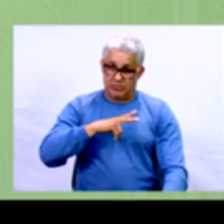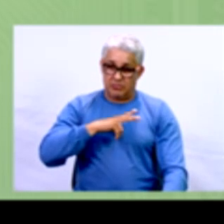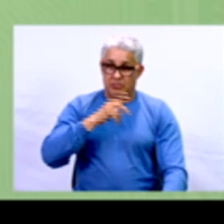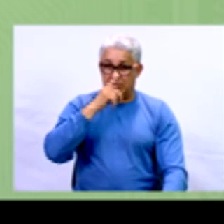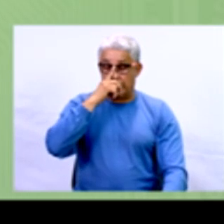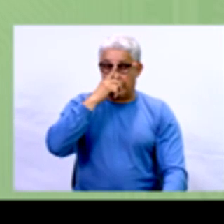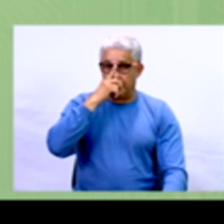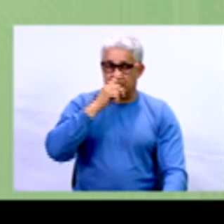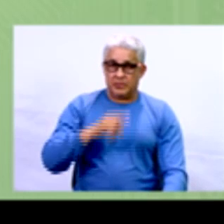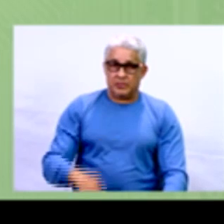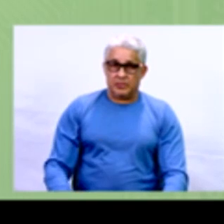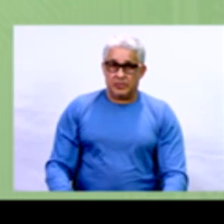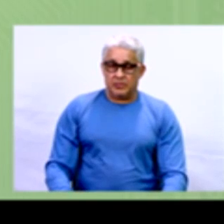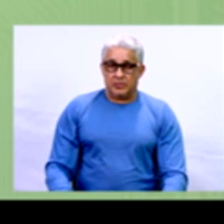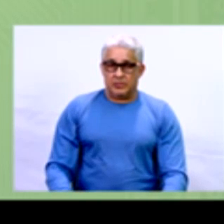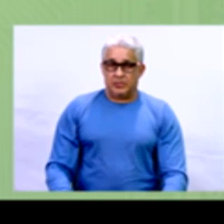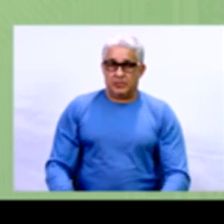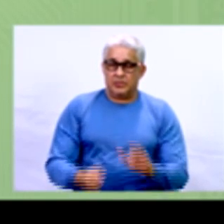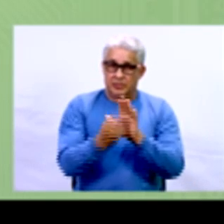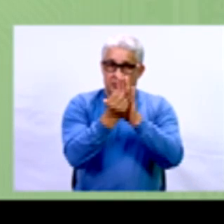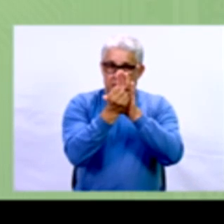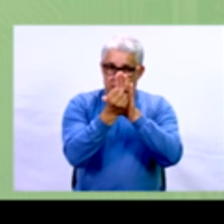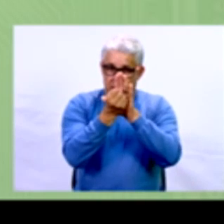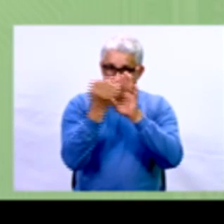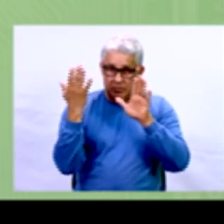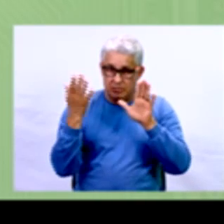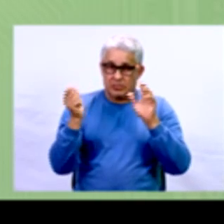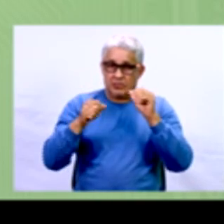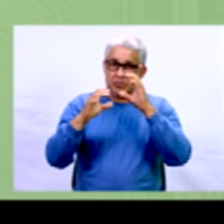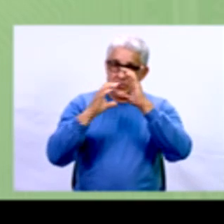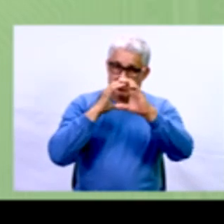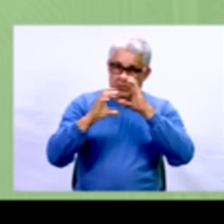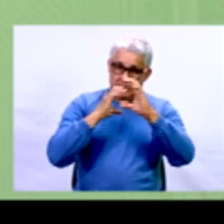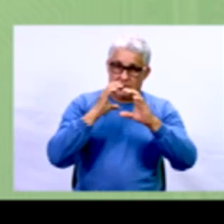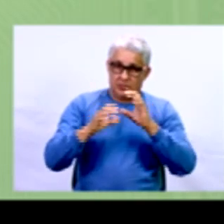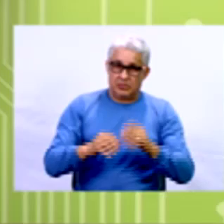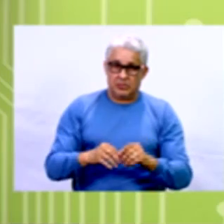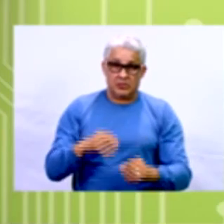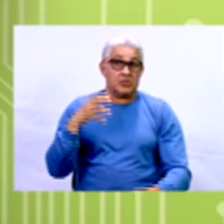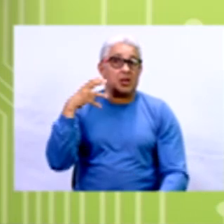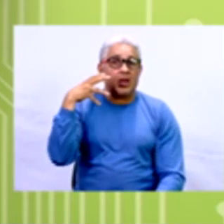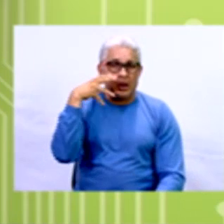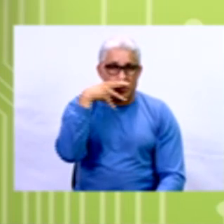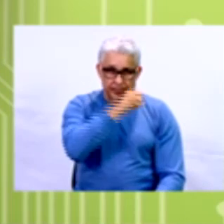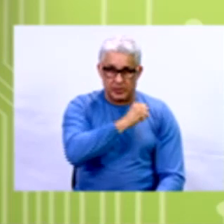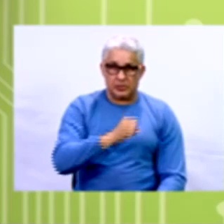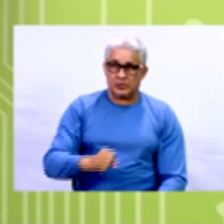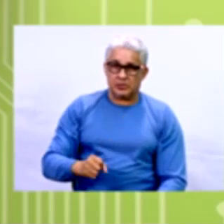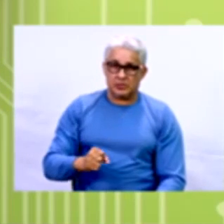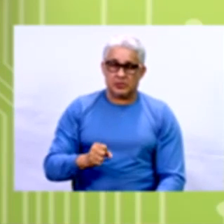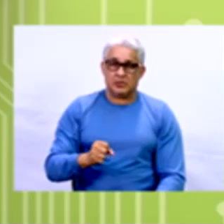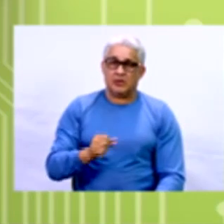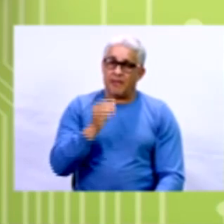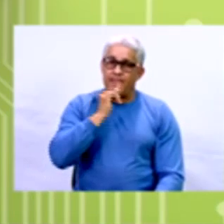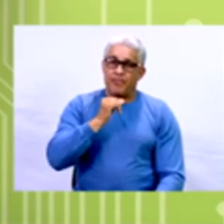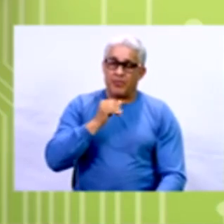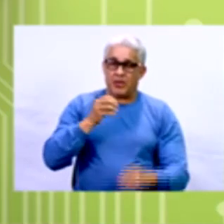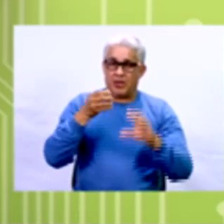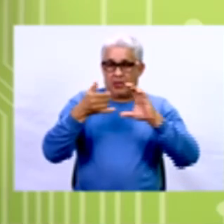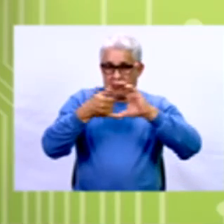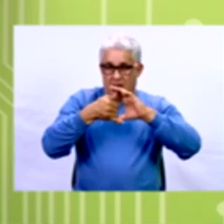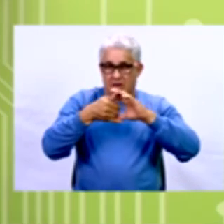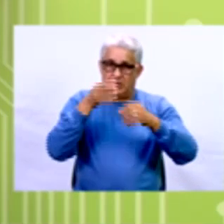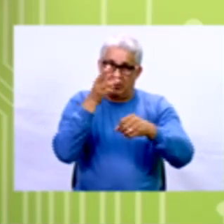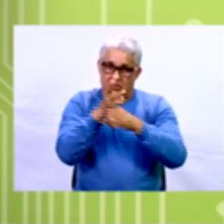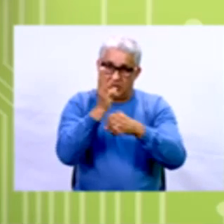é o caso dos aplicativos para comunicação. É muito mais rápido eu chegar lá no WhatsApp e gravar um som, apertar